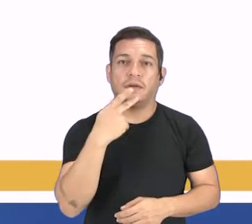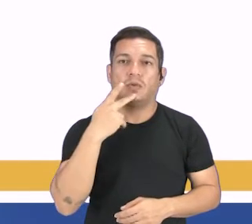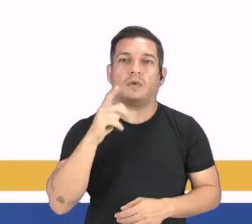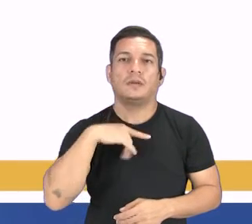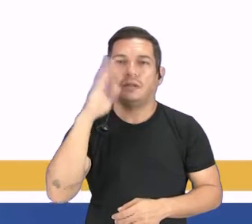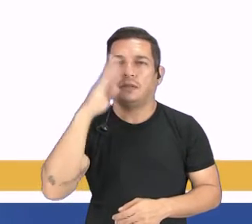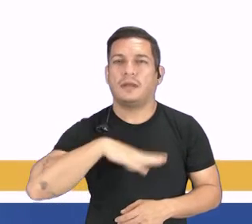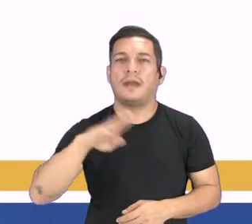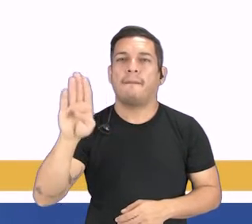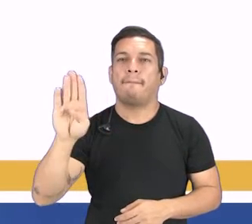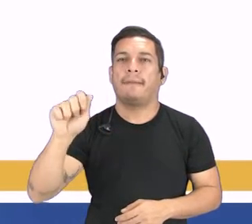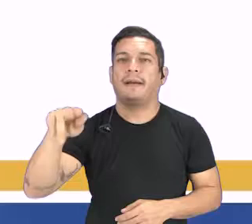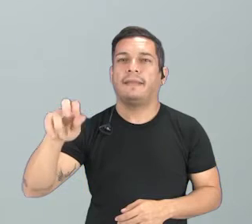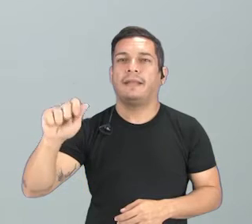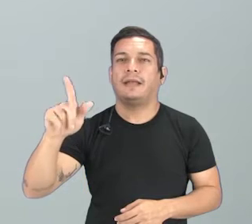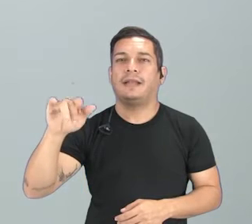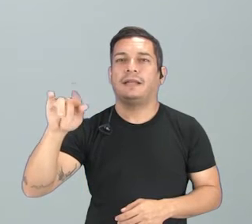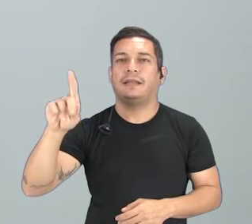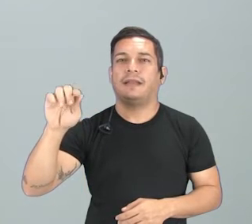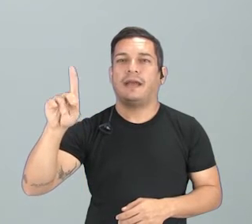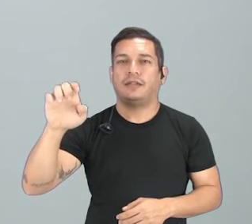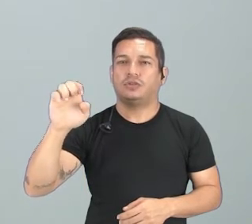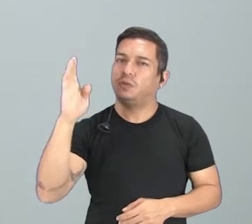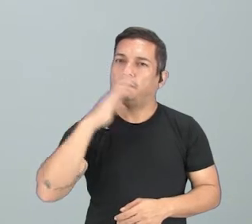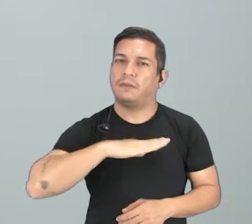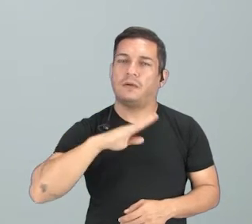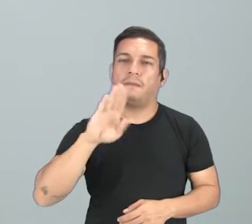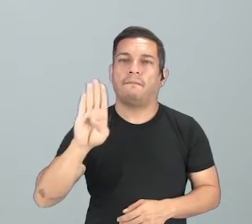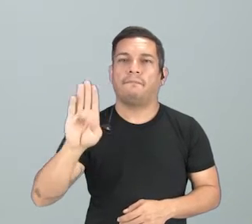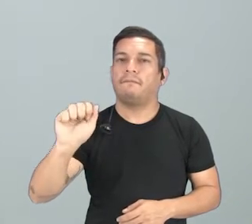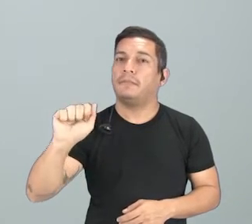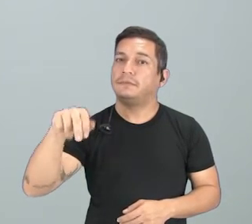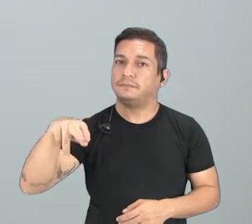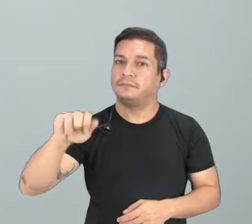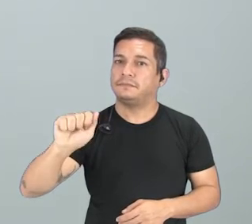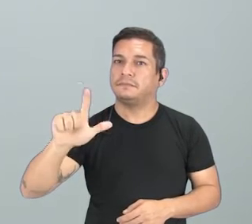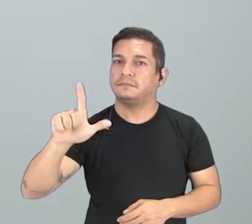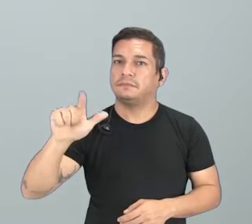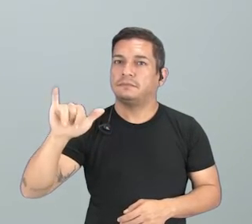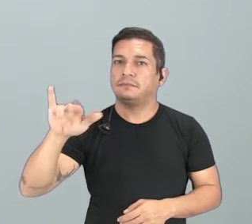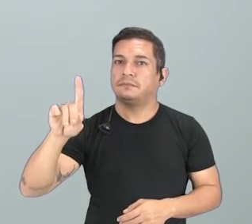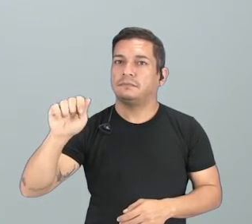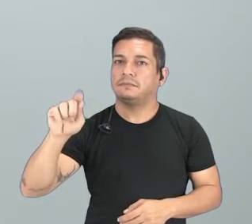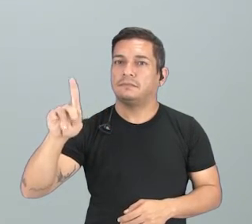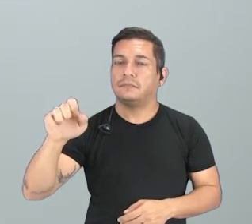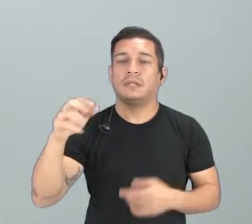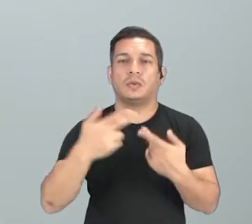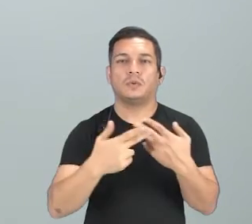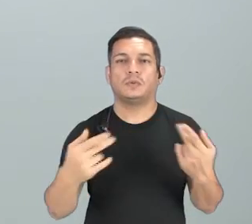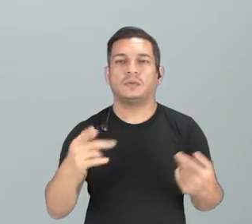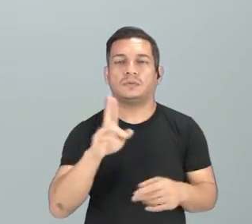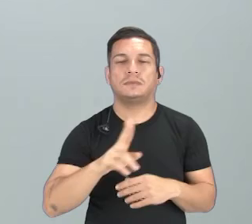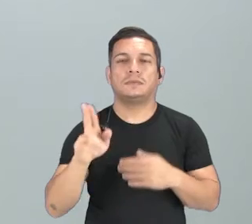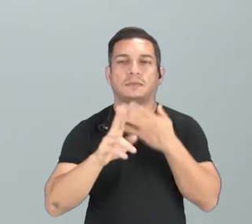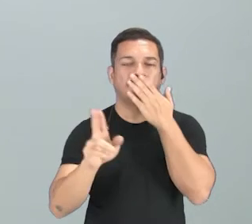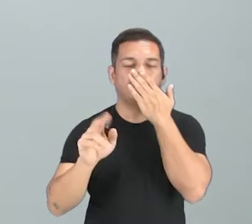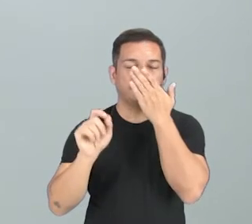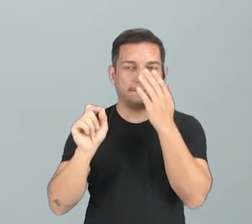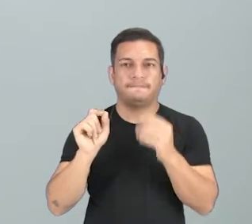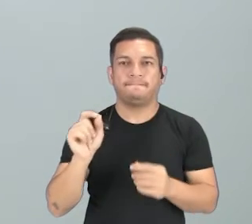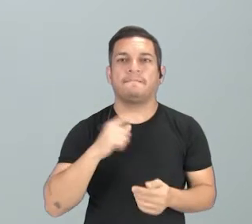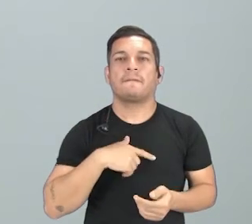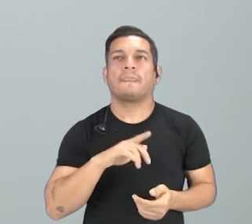mal. O que é essa banalidade do mal? É quando o mal, é quando as coisas são utilizadas para fins, né, que a gente